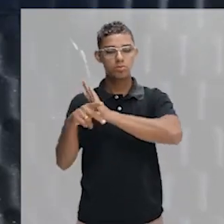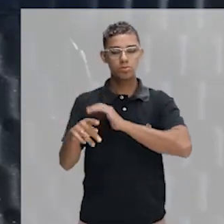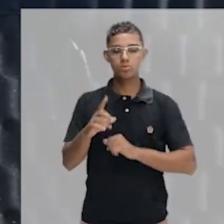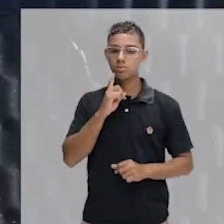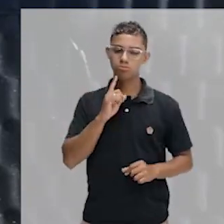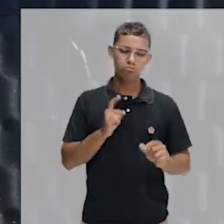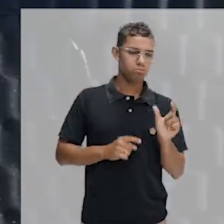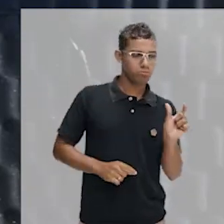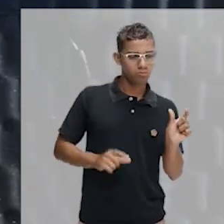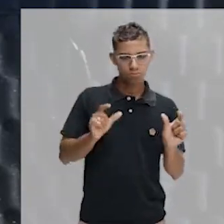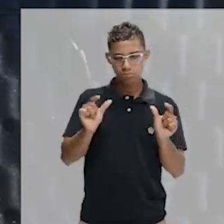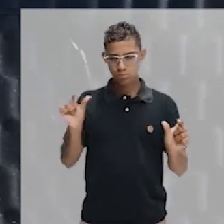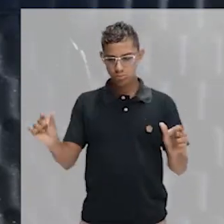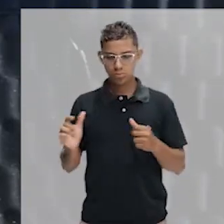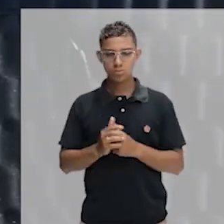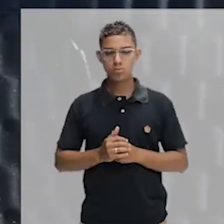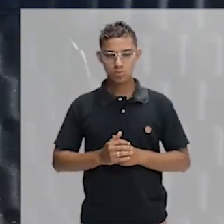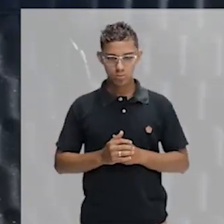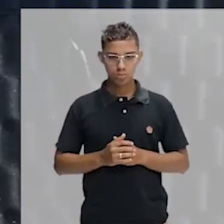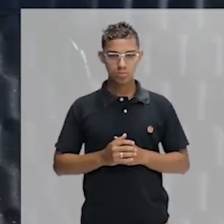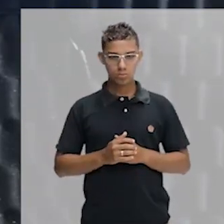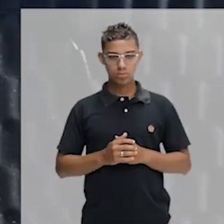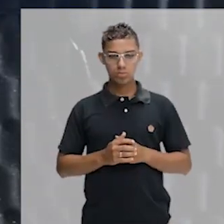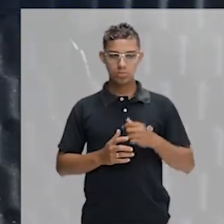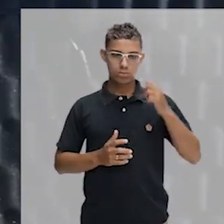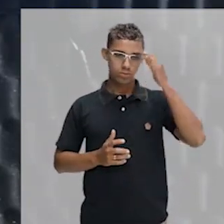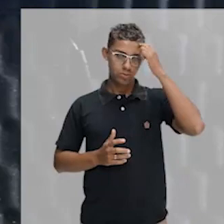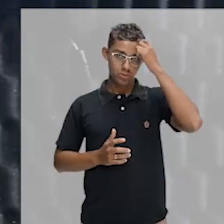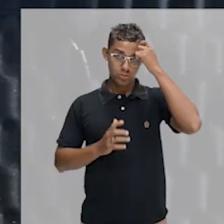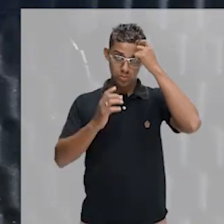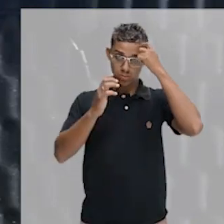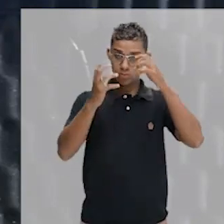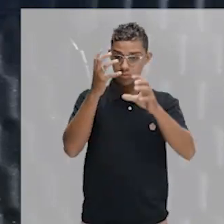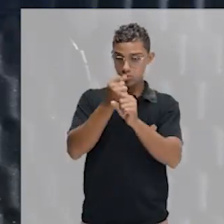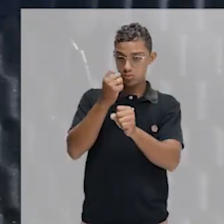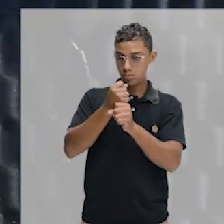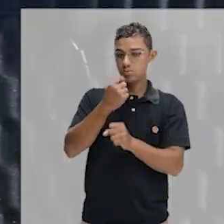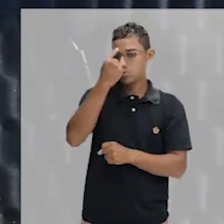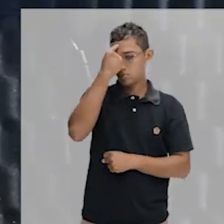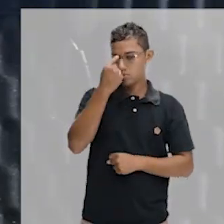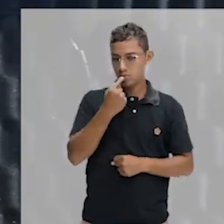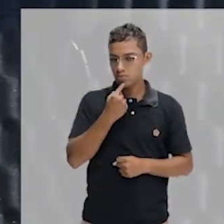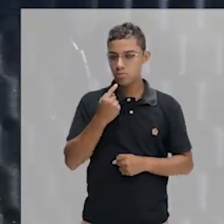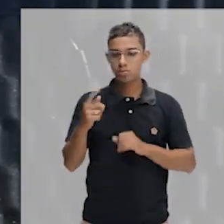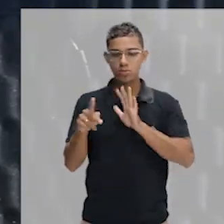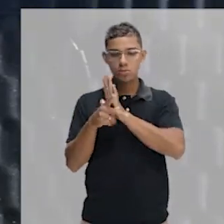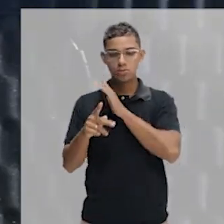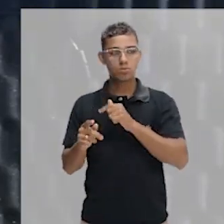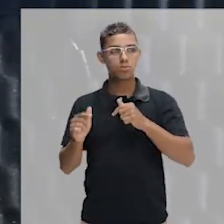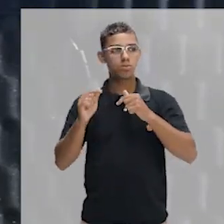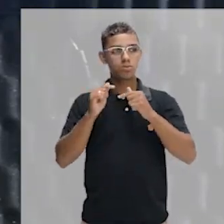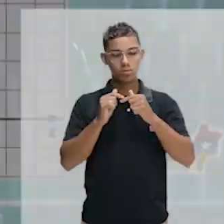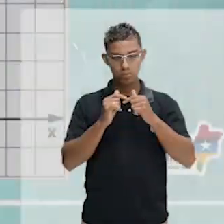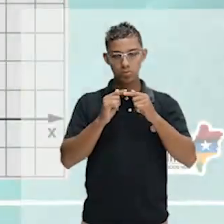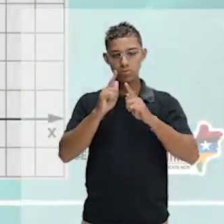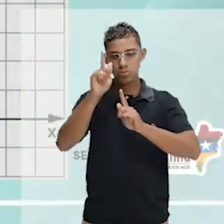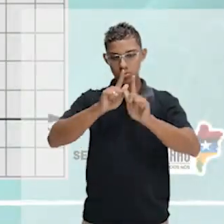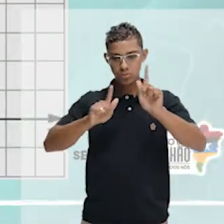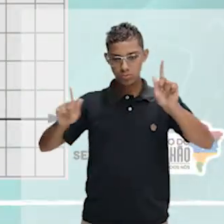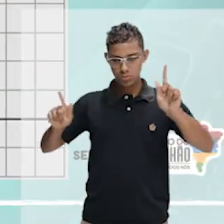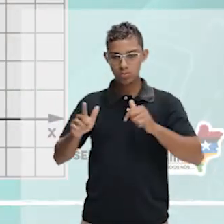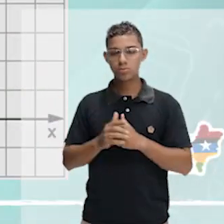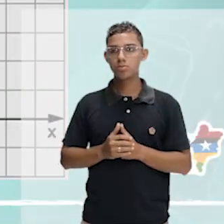um pedacinho tá e tô calculando as imagens correspondentes certo e o gráfico meu povo Olha só